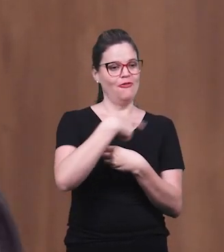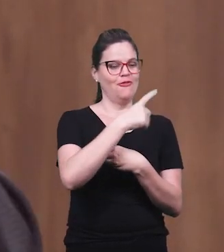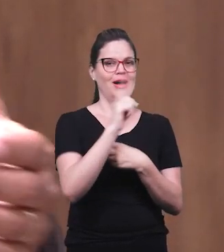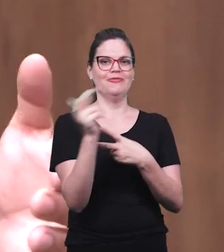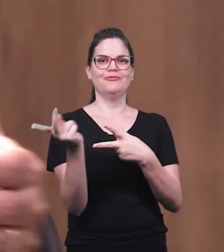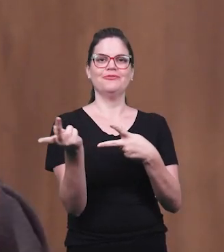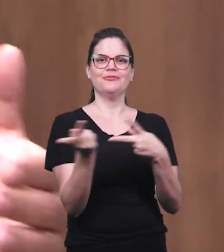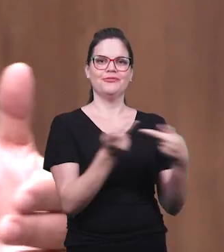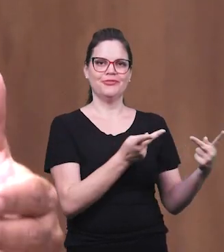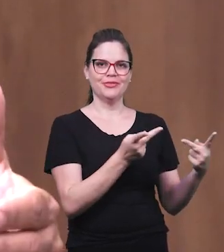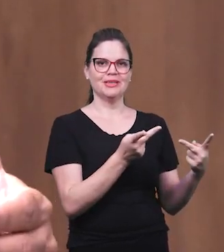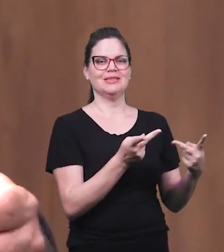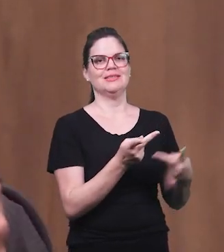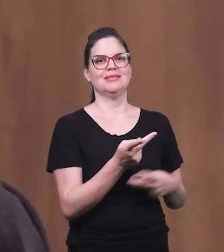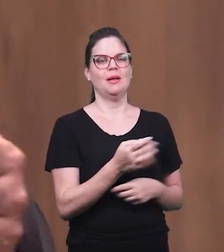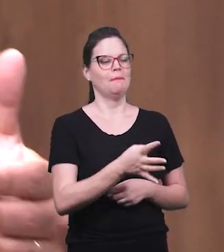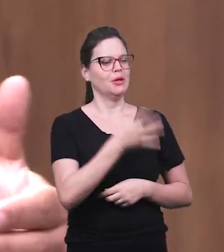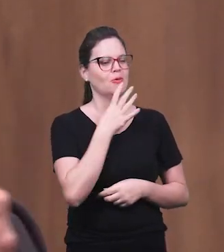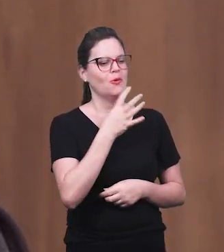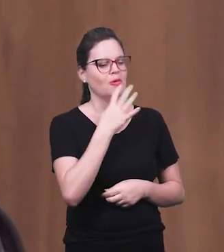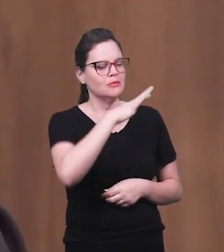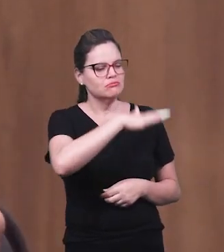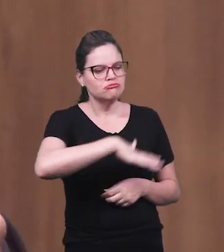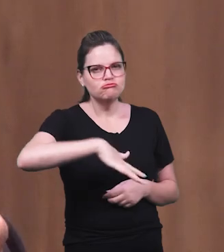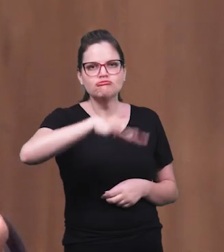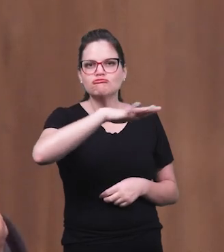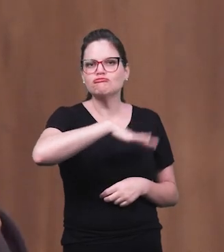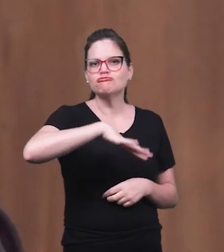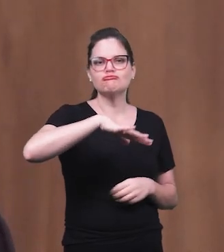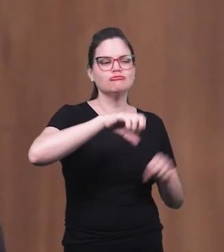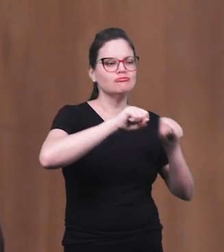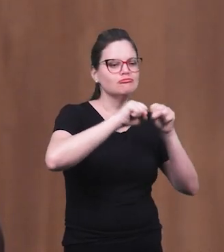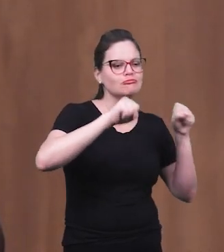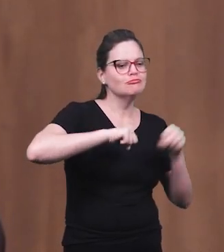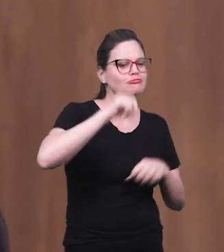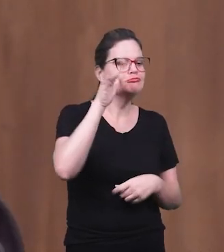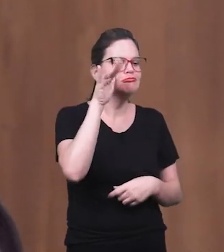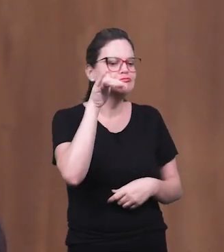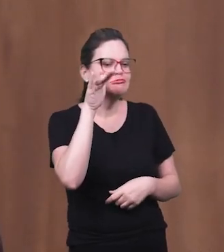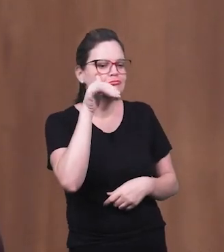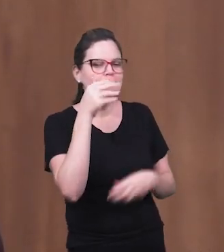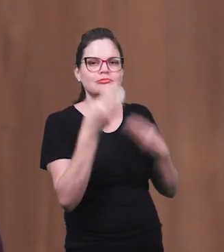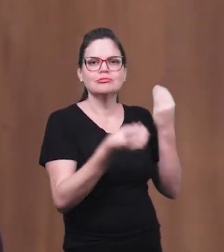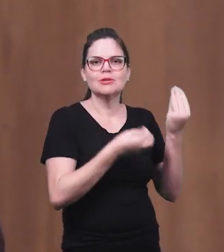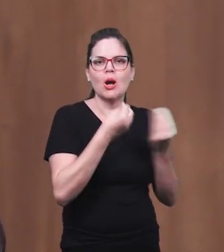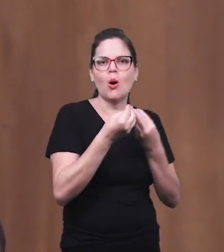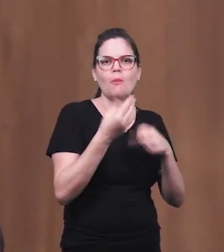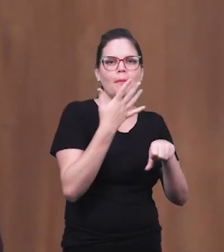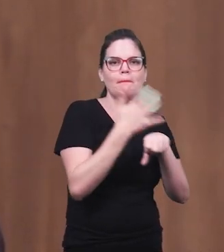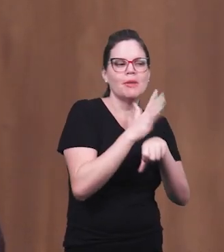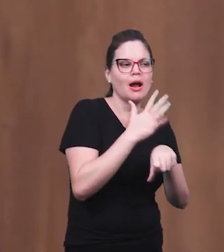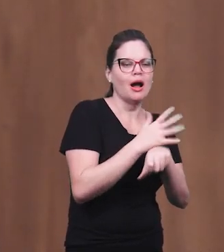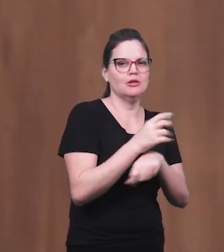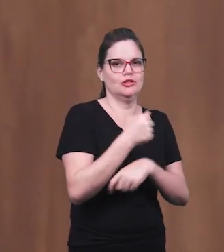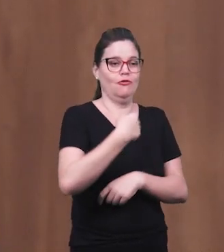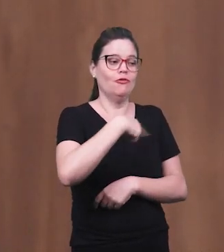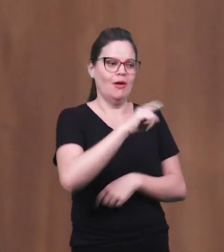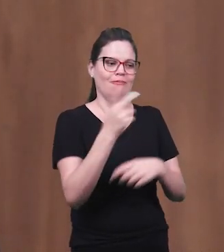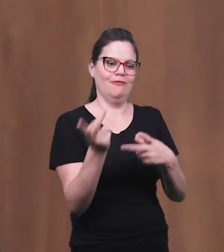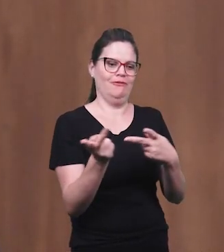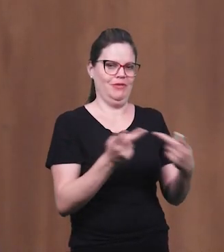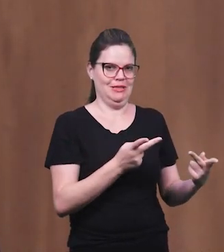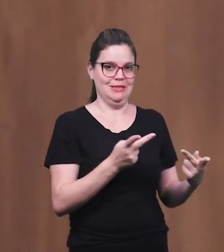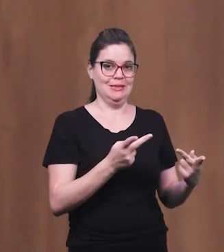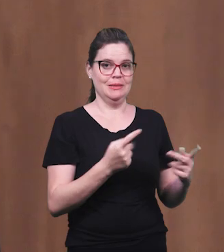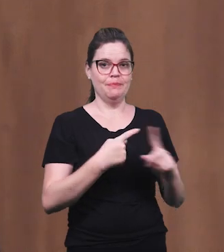Para visitar as instalações, os equipamentos, os sistemas de experimentação, não é?